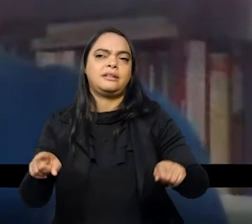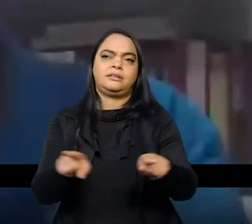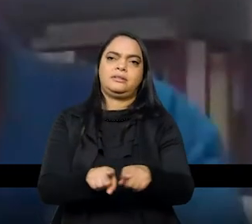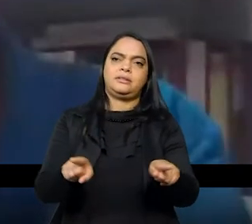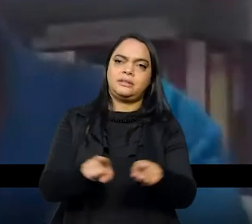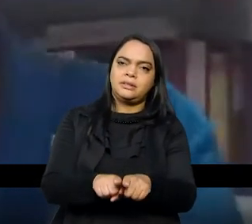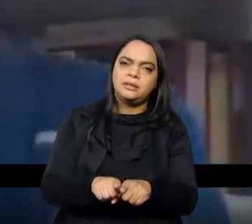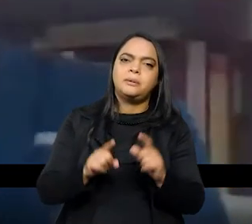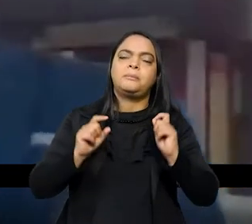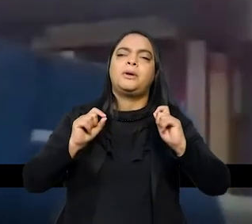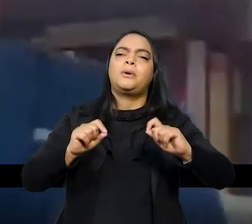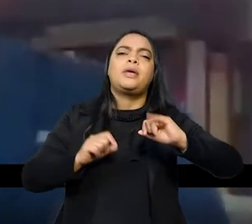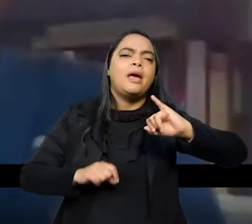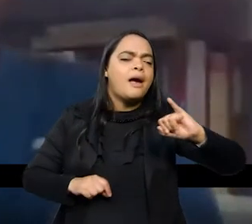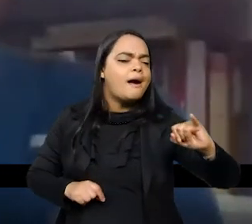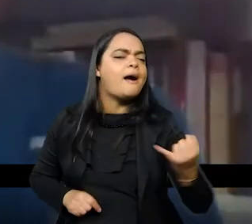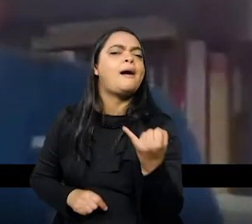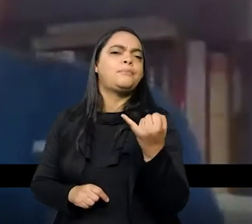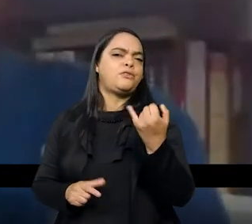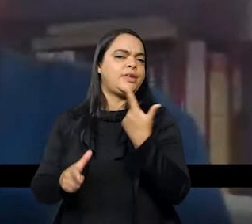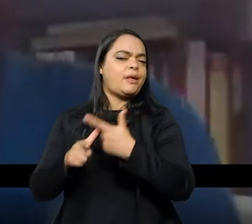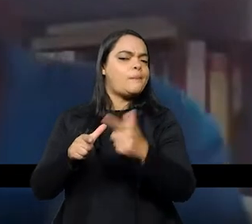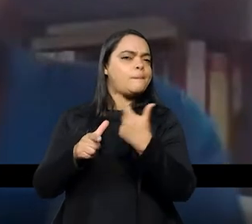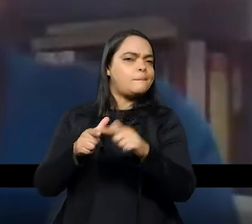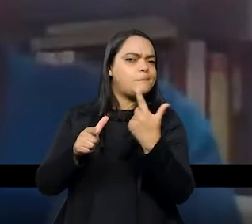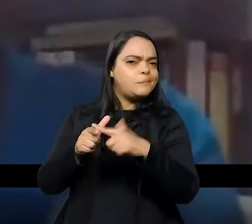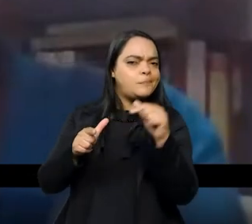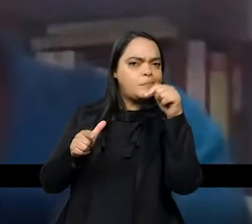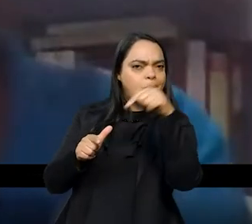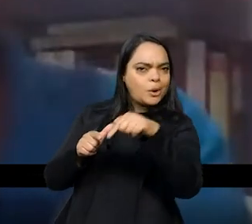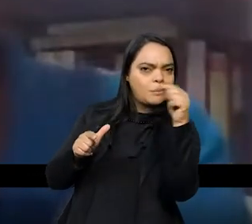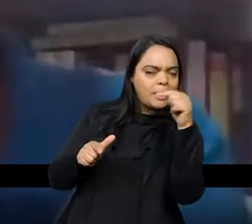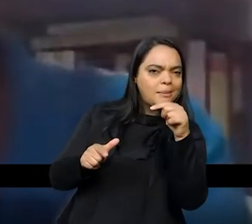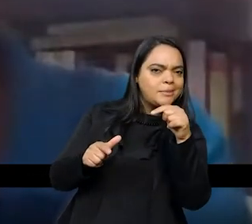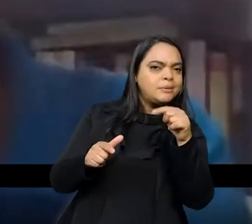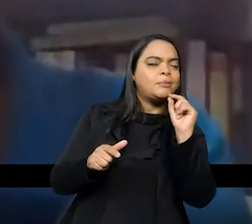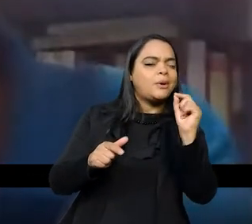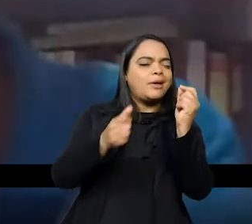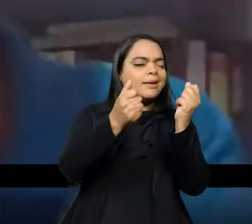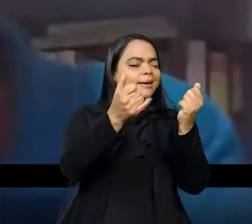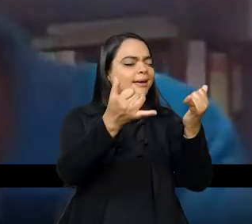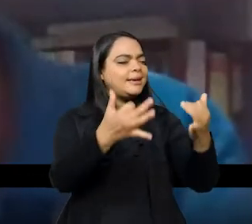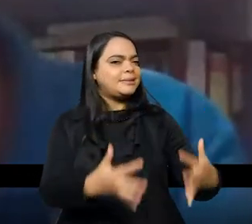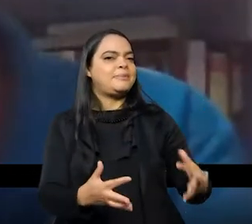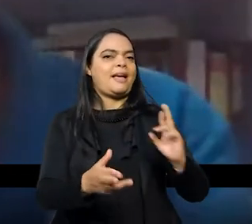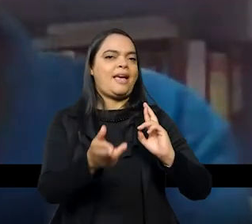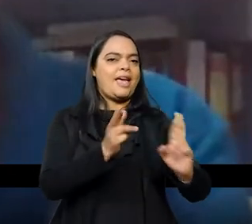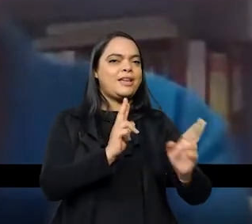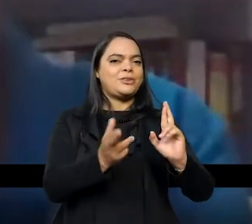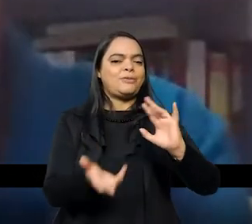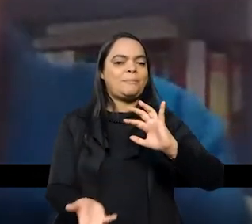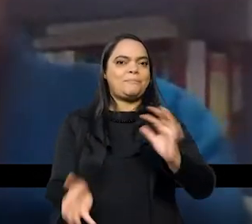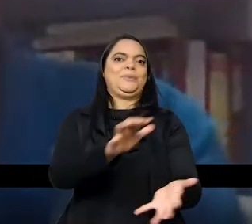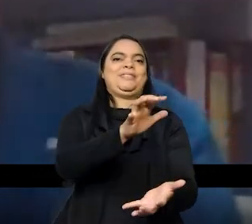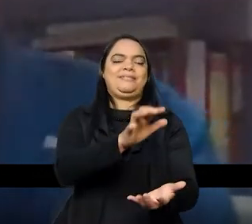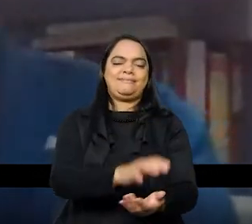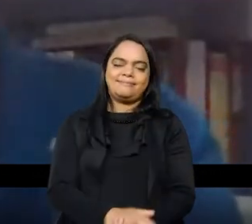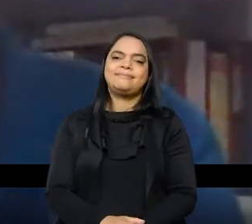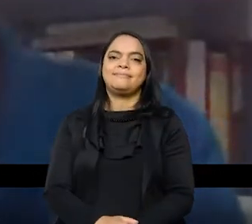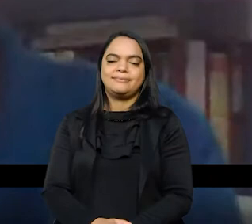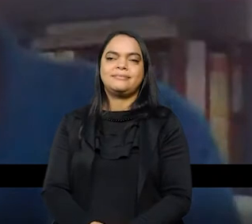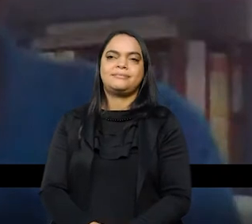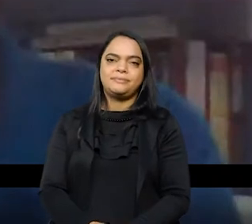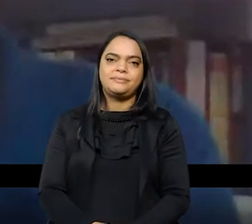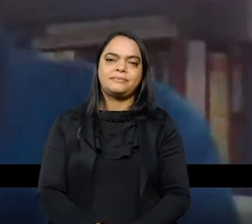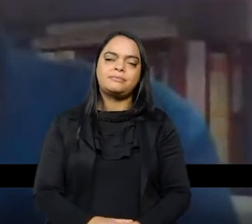aproveitar o problema para desconstruir, porque nós conhecemos muita coisa. E a partir daí a gente vai levando exemplos,